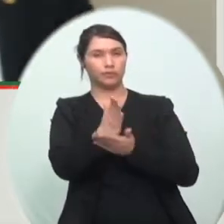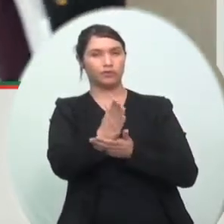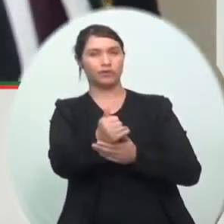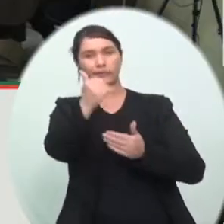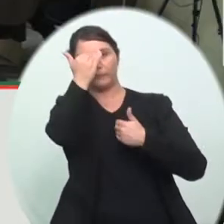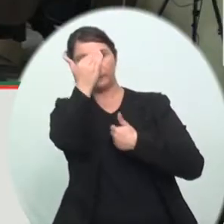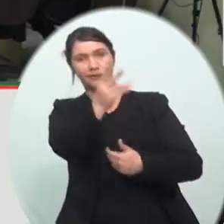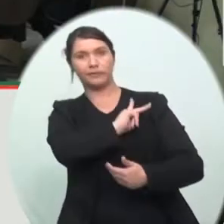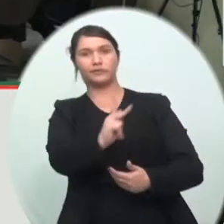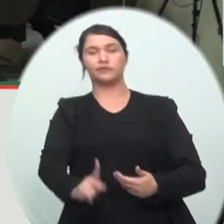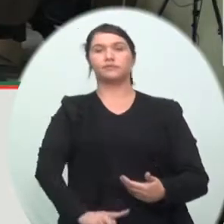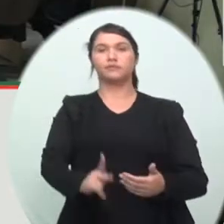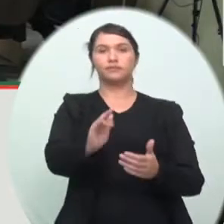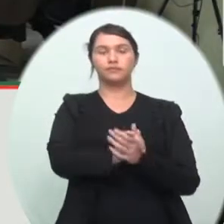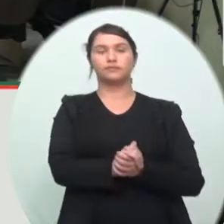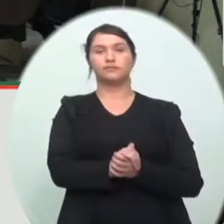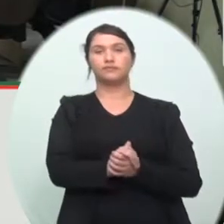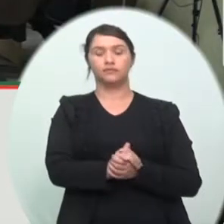senhor presidente.